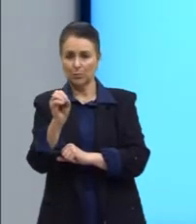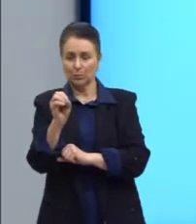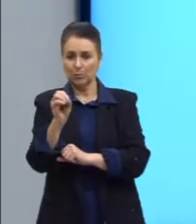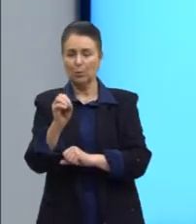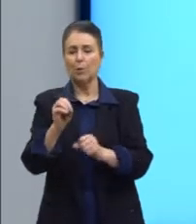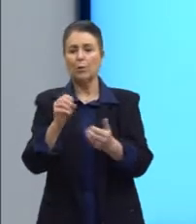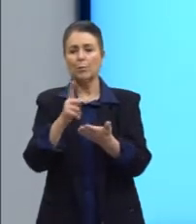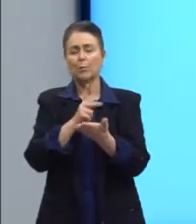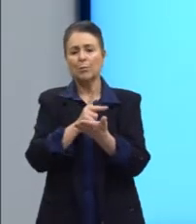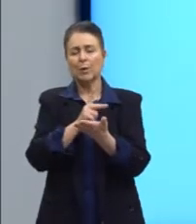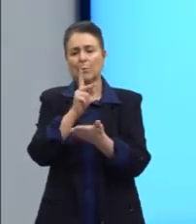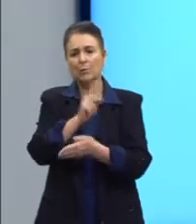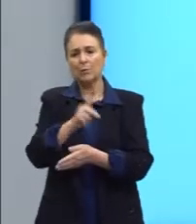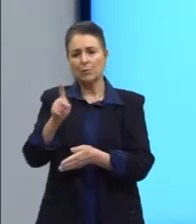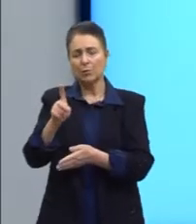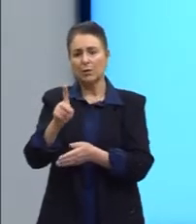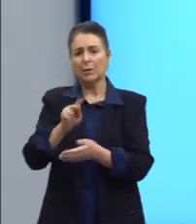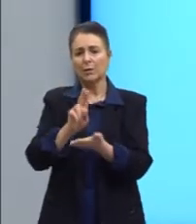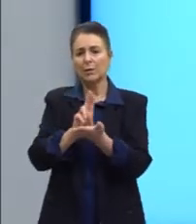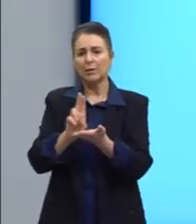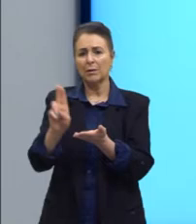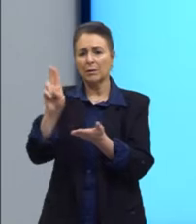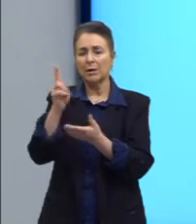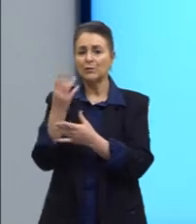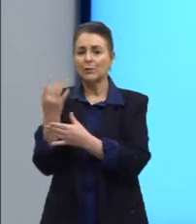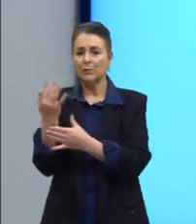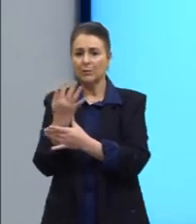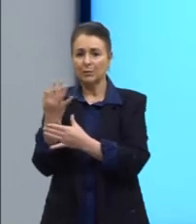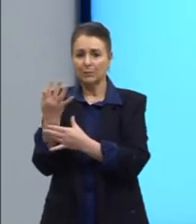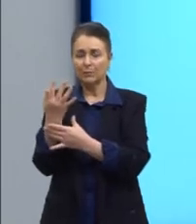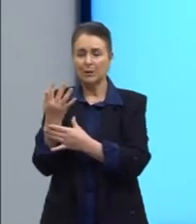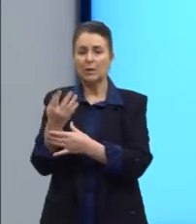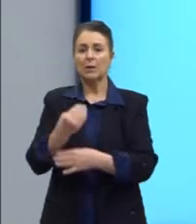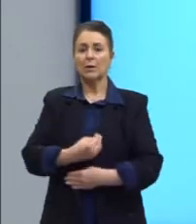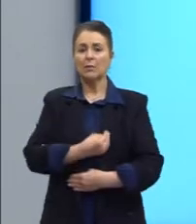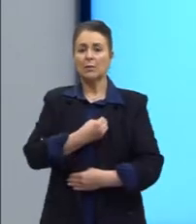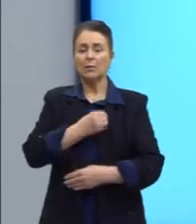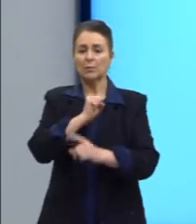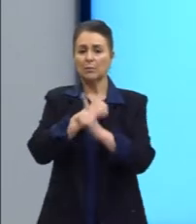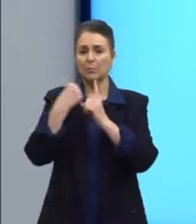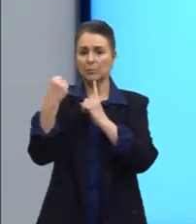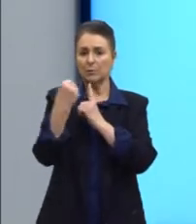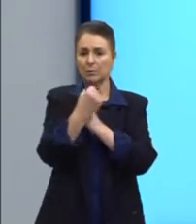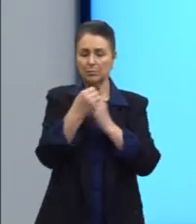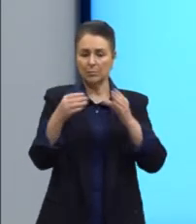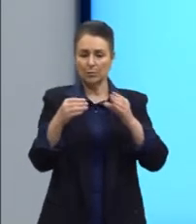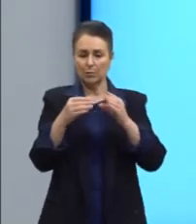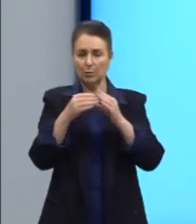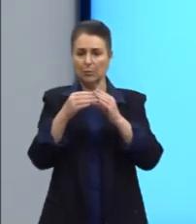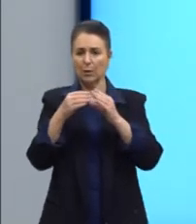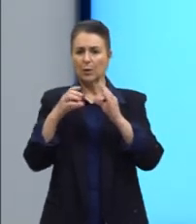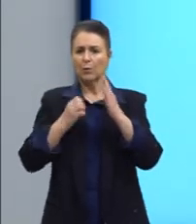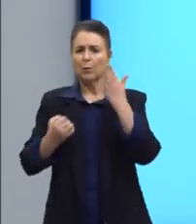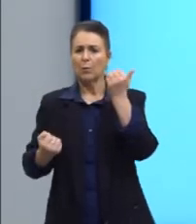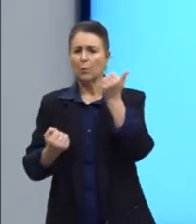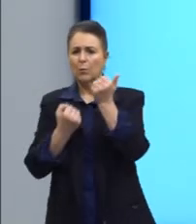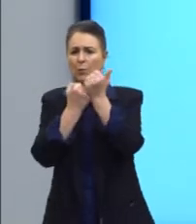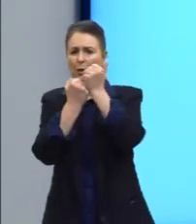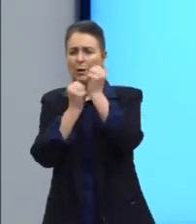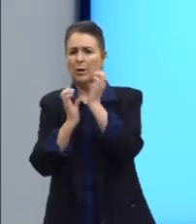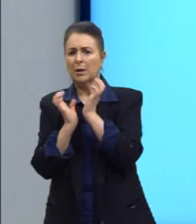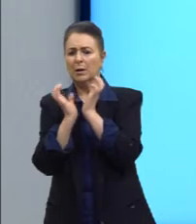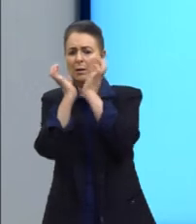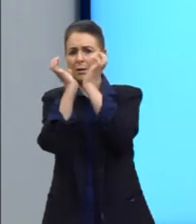Federal do Rio Grande do Sul, vivemos em uma sociedade classista e hierarquizada em função